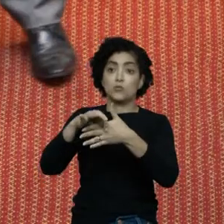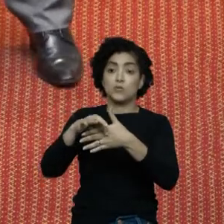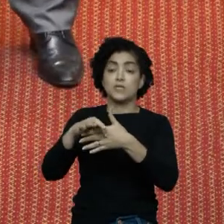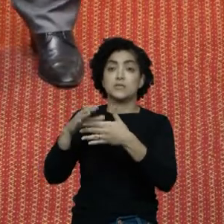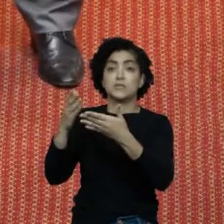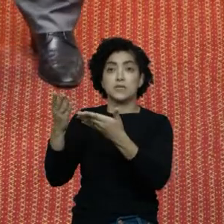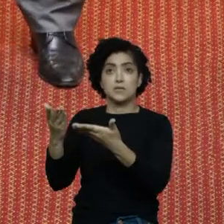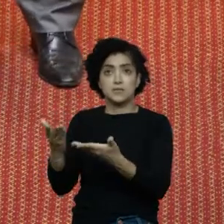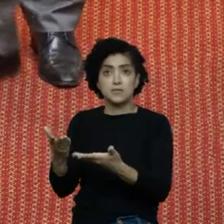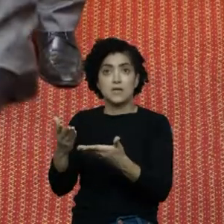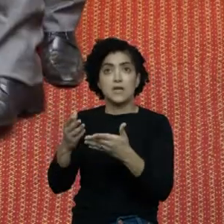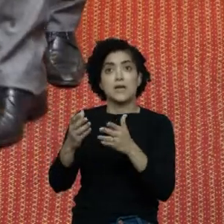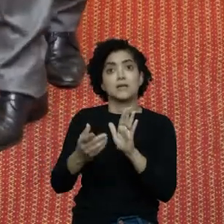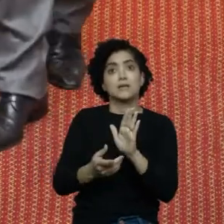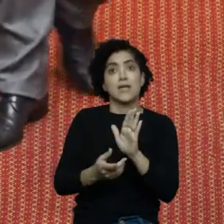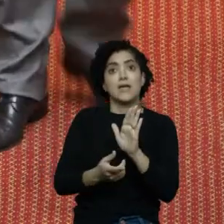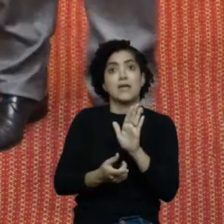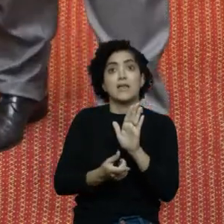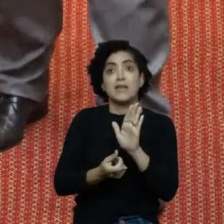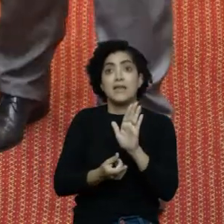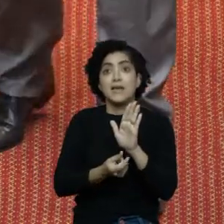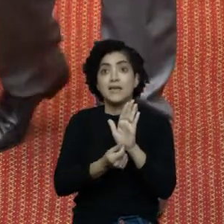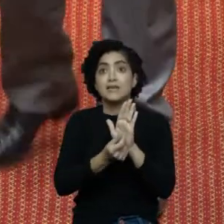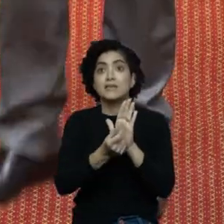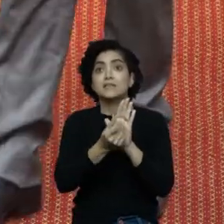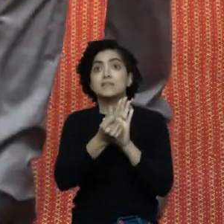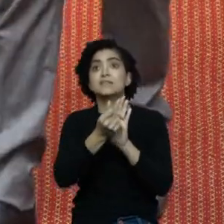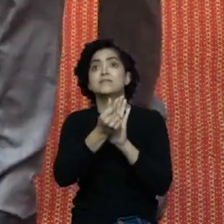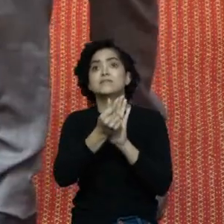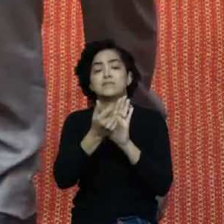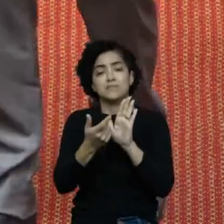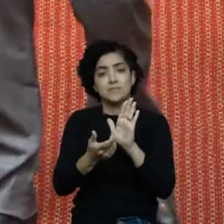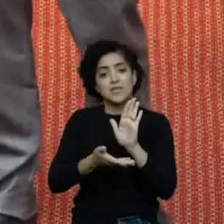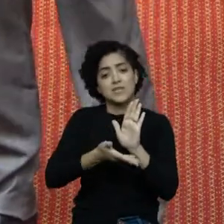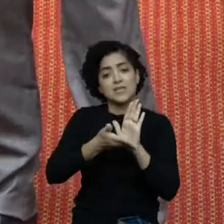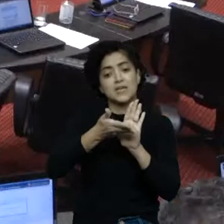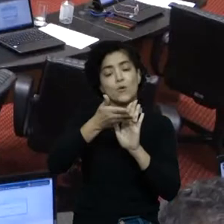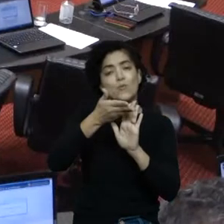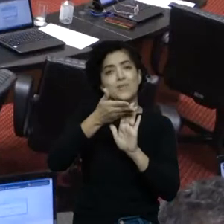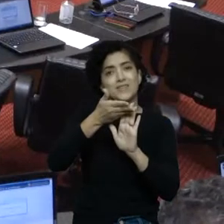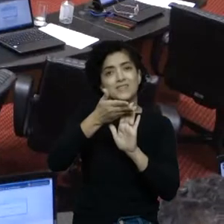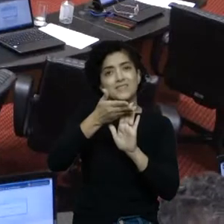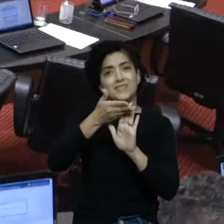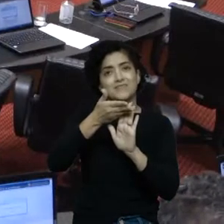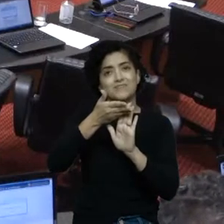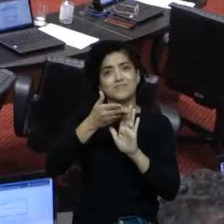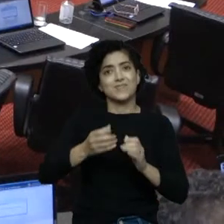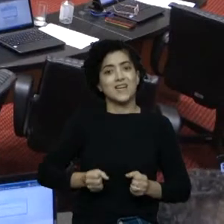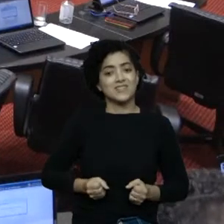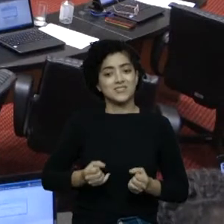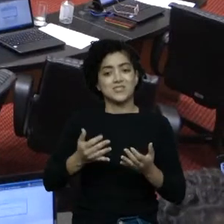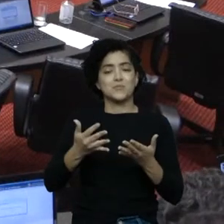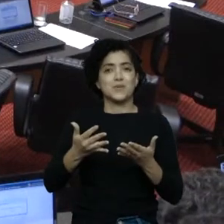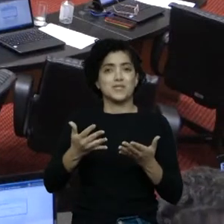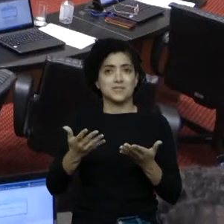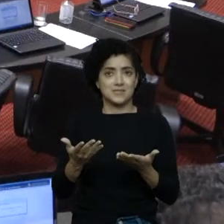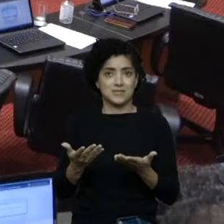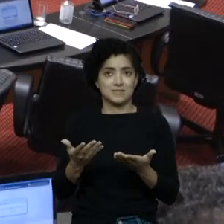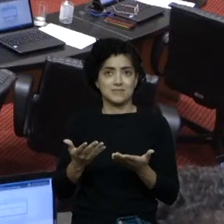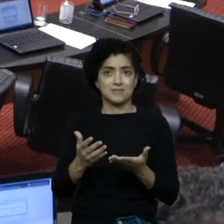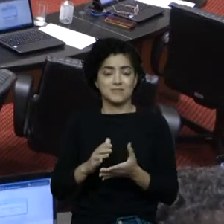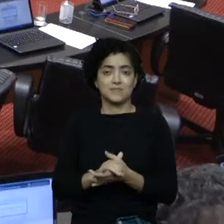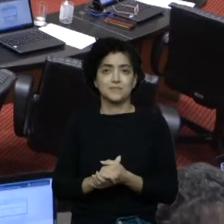para cá uma lei orçamentária que aumenta as despesas em 10 bi seus existe uma igualdade em